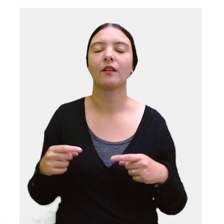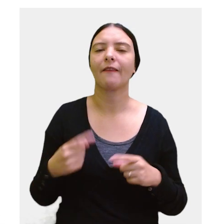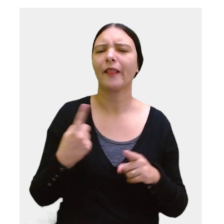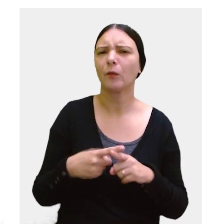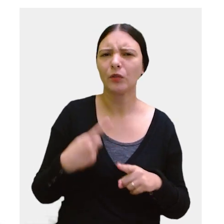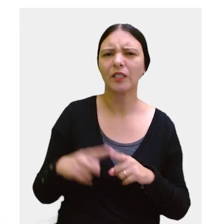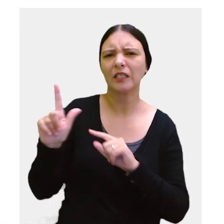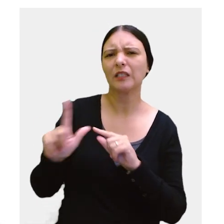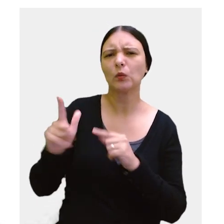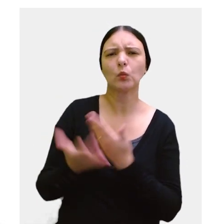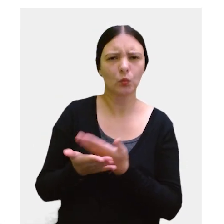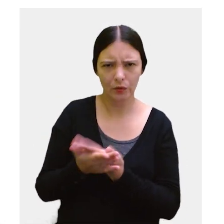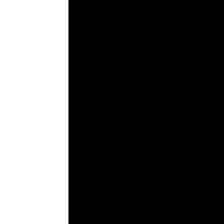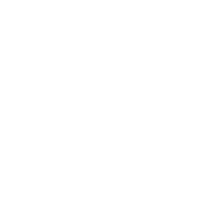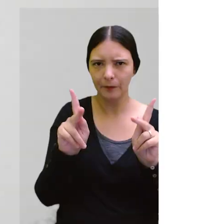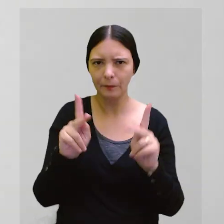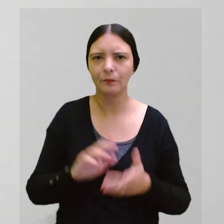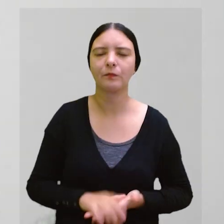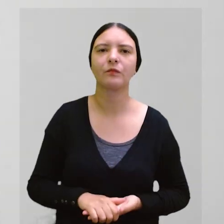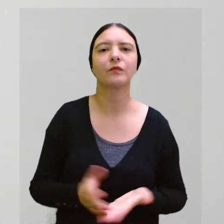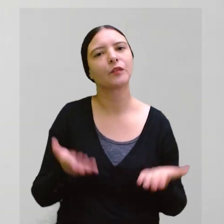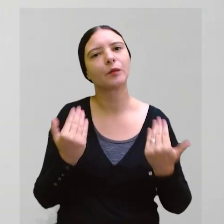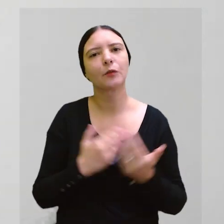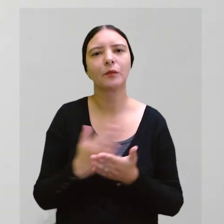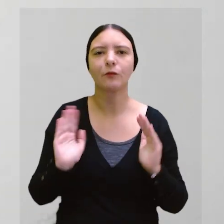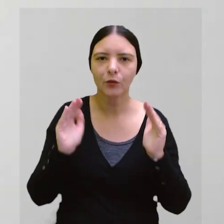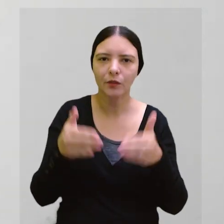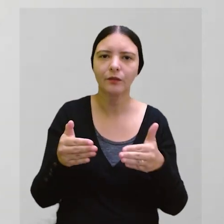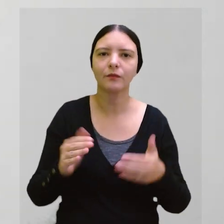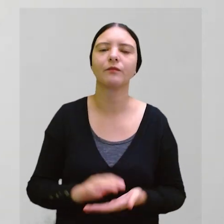por que estudar literatura, tá bom? Então, vamos lá, vamos focar.